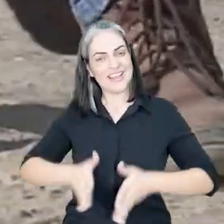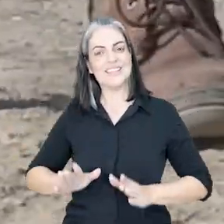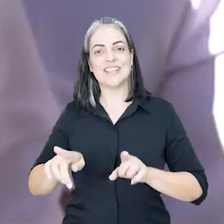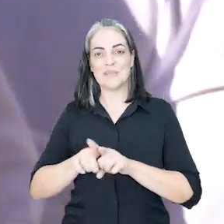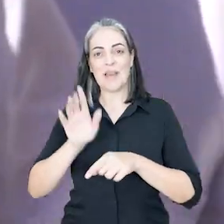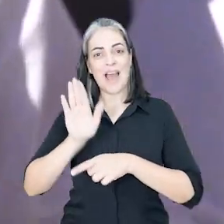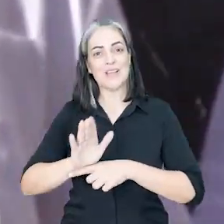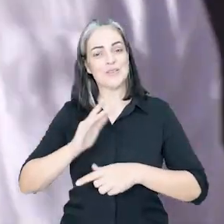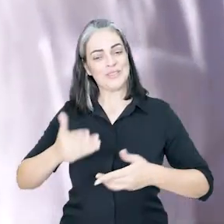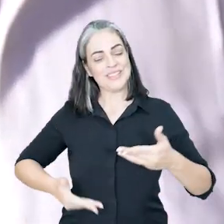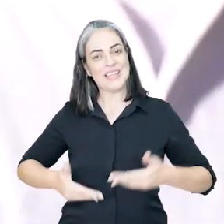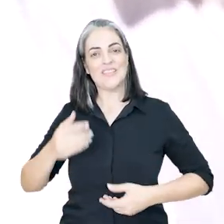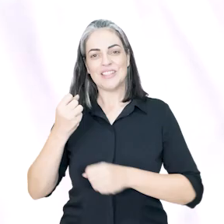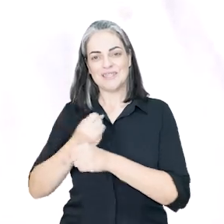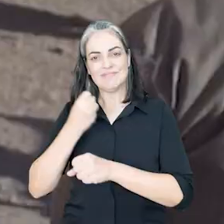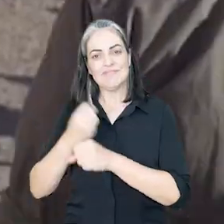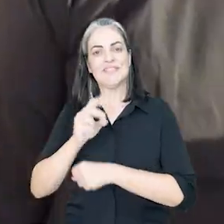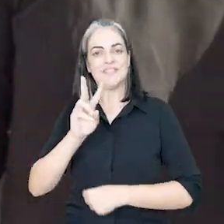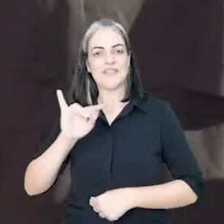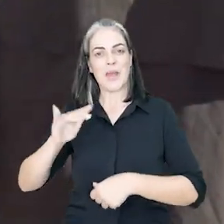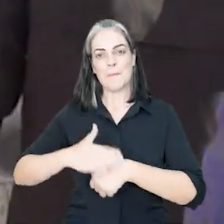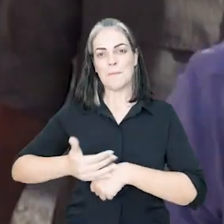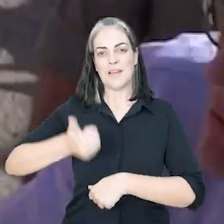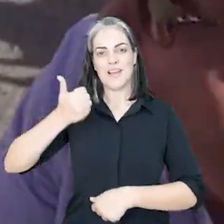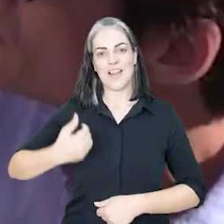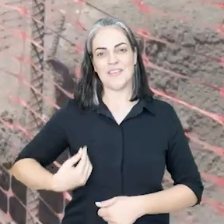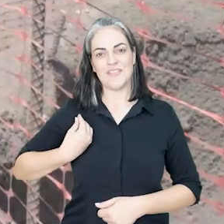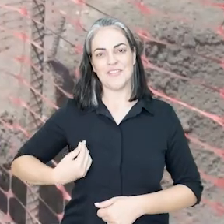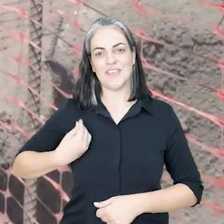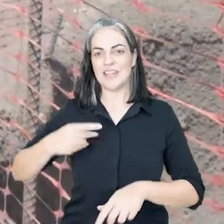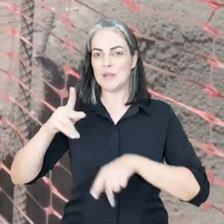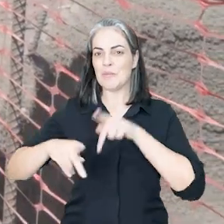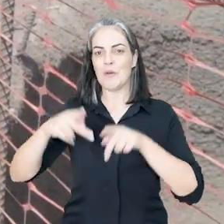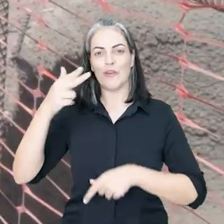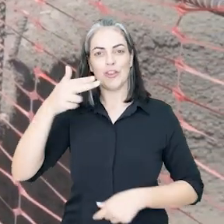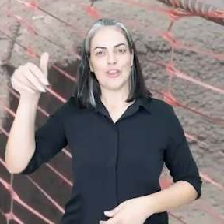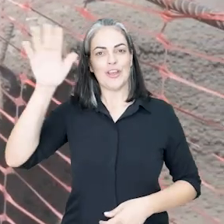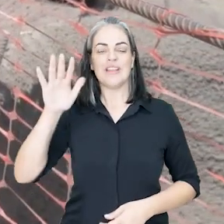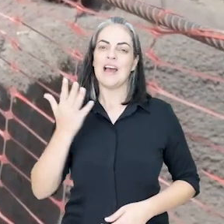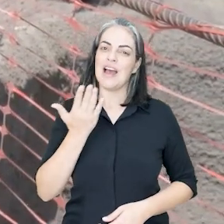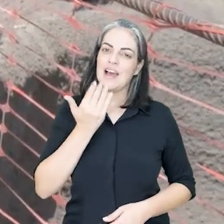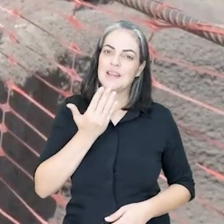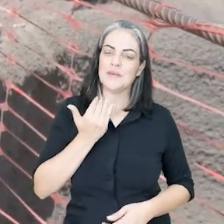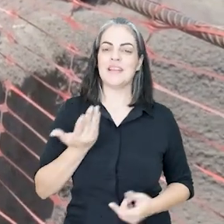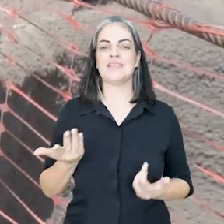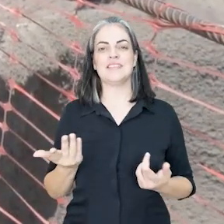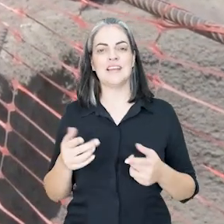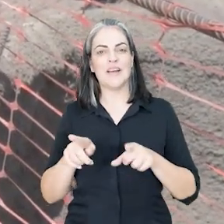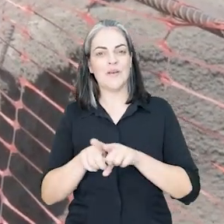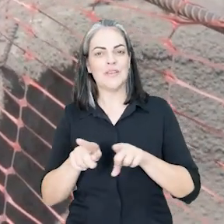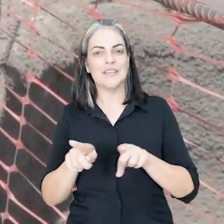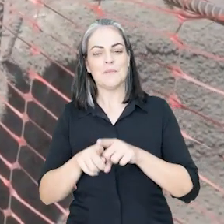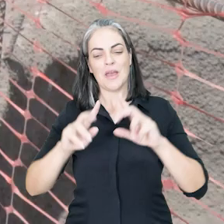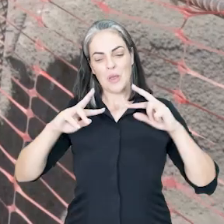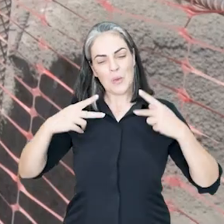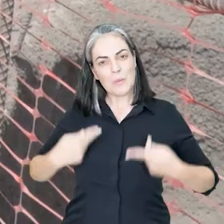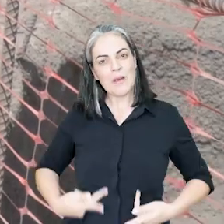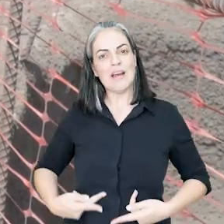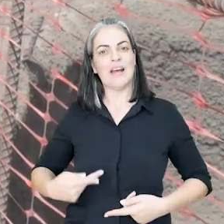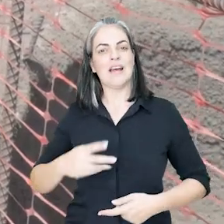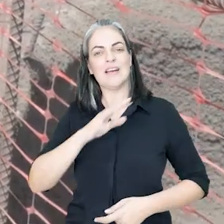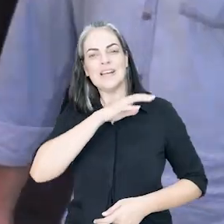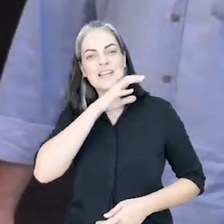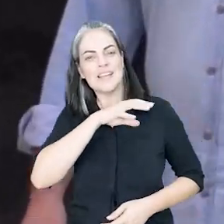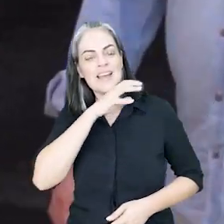tá ajudando a fazer um serviço que vai melhorar a função do Nordeste em alimentação, para o